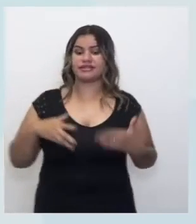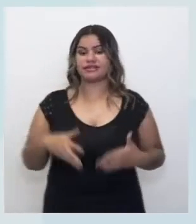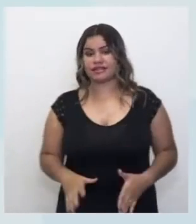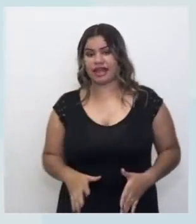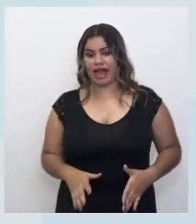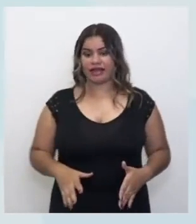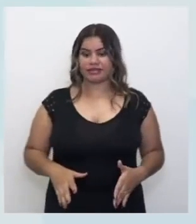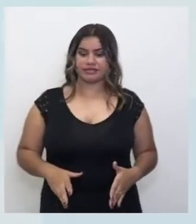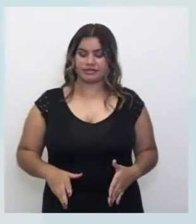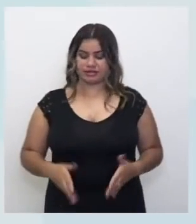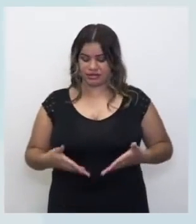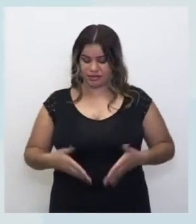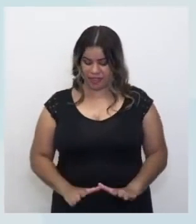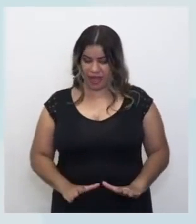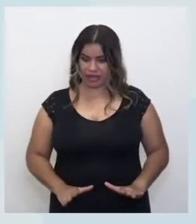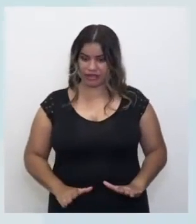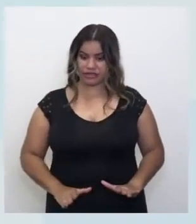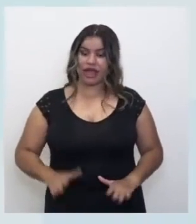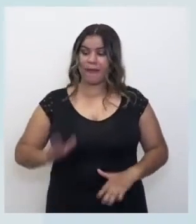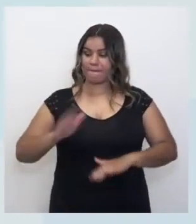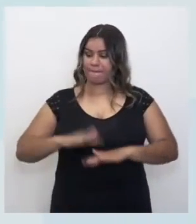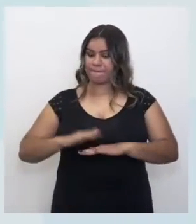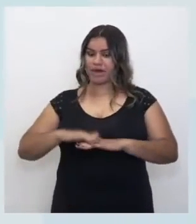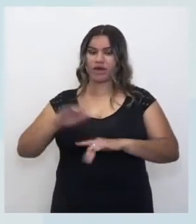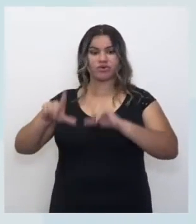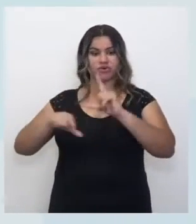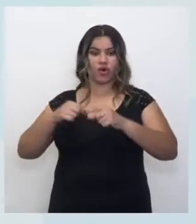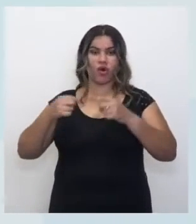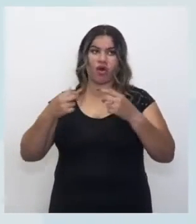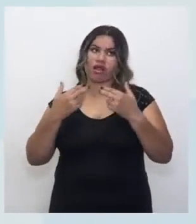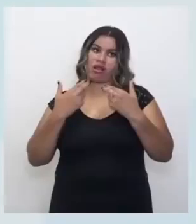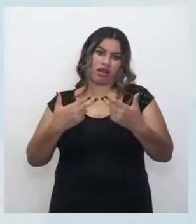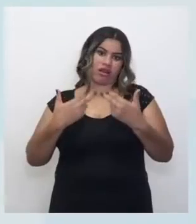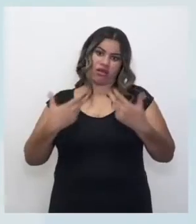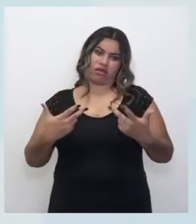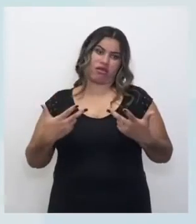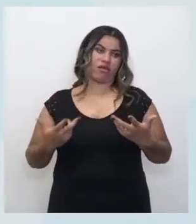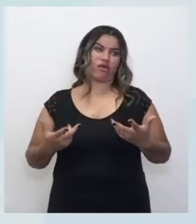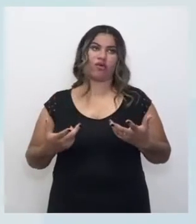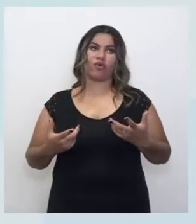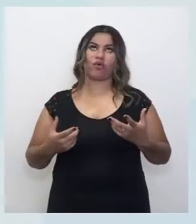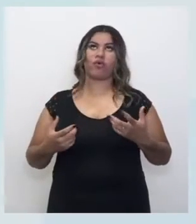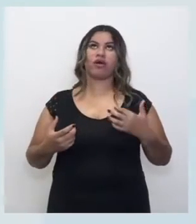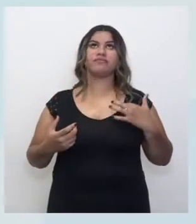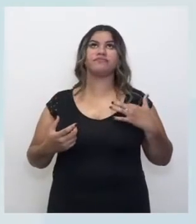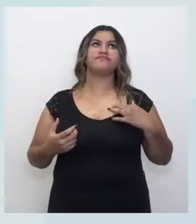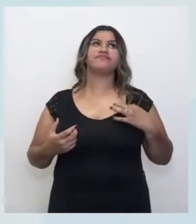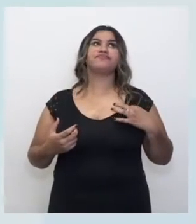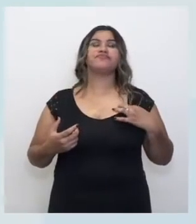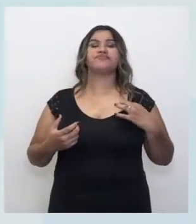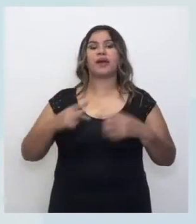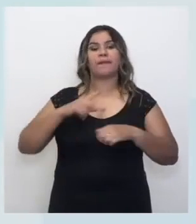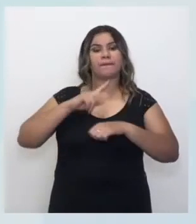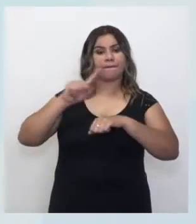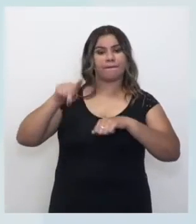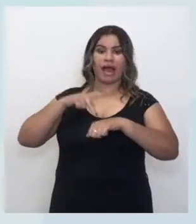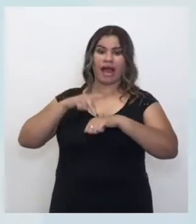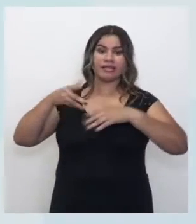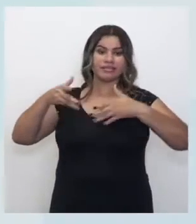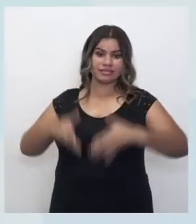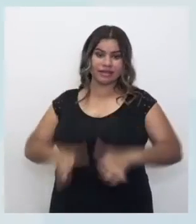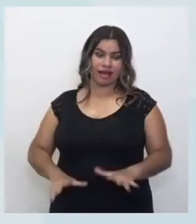é dado escolher, né, a língua que a gente vai falar, o país que a gente